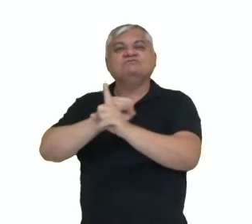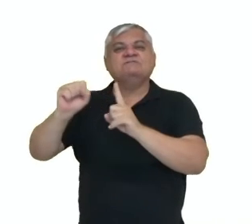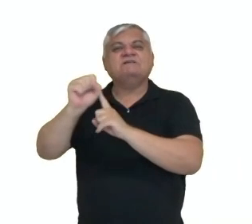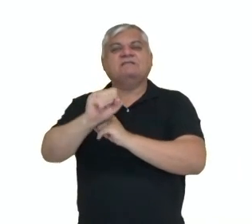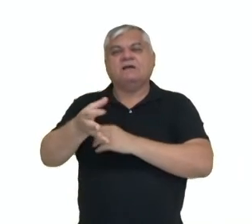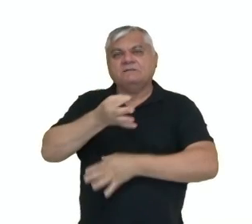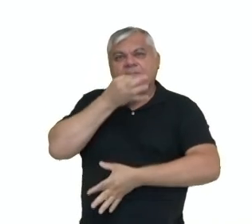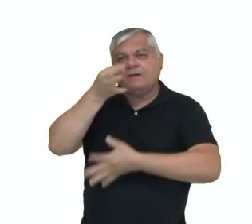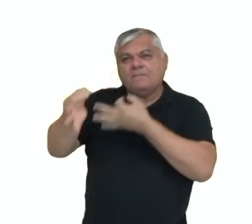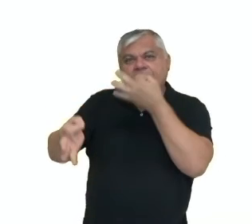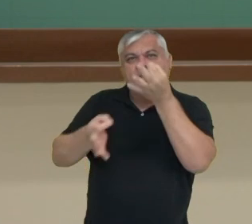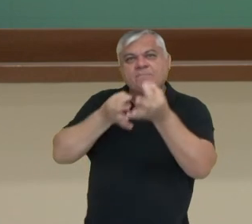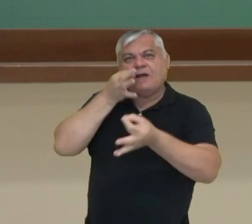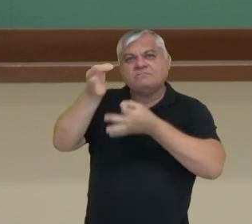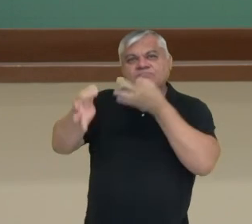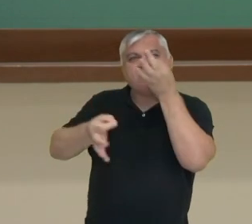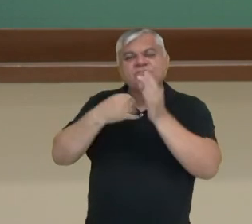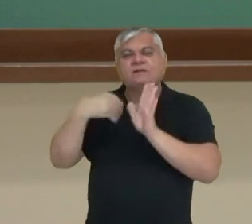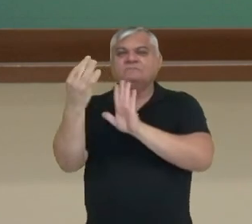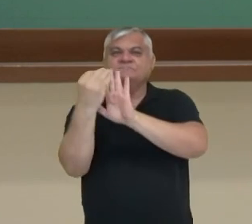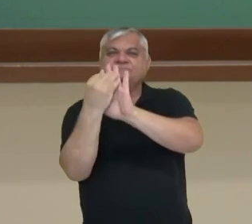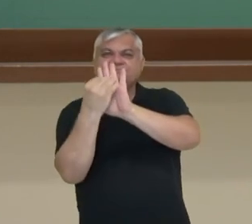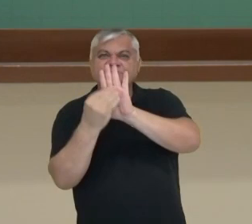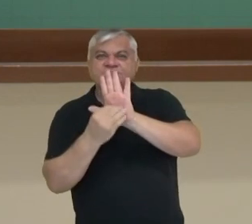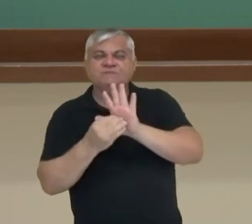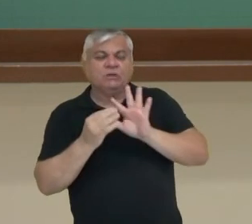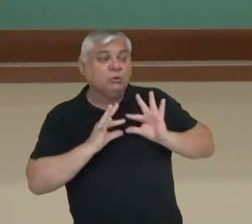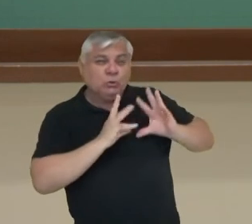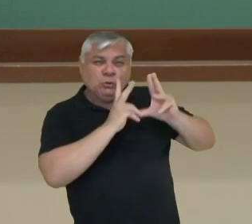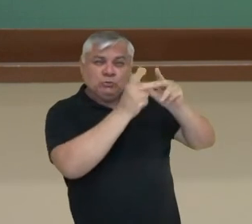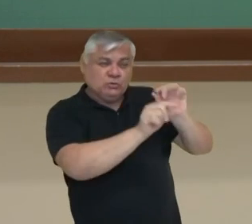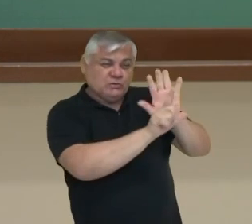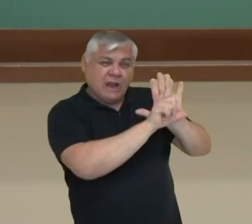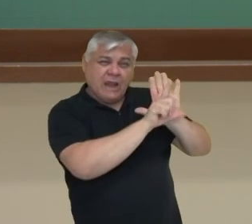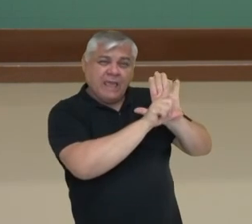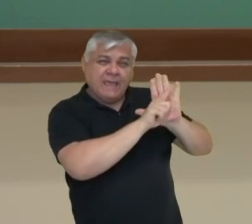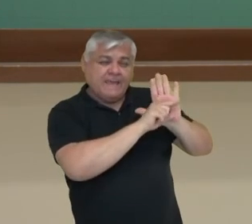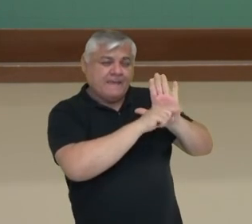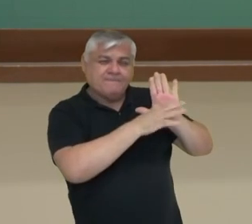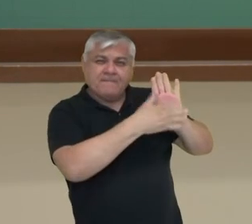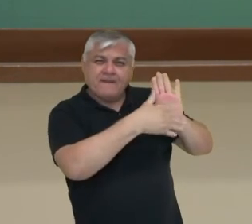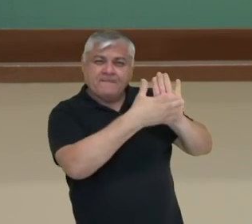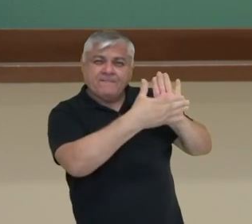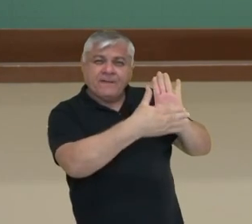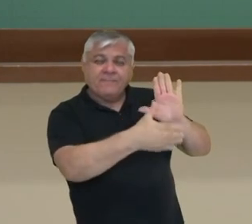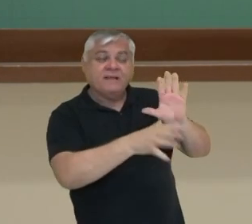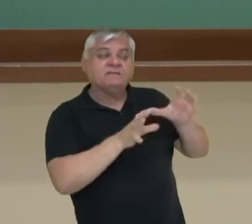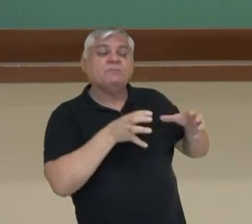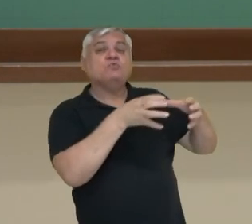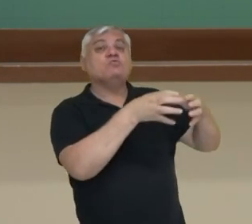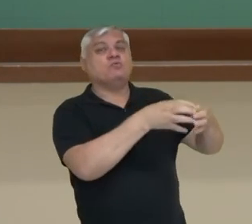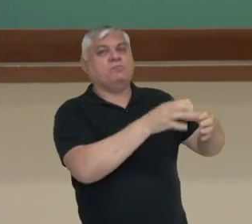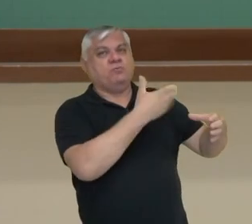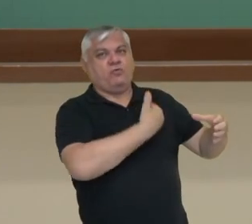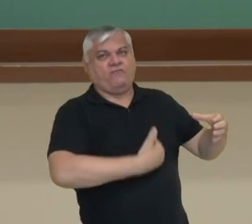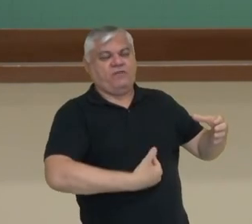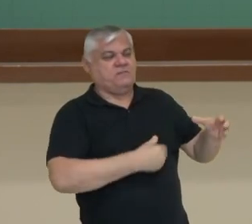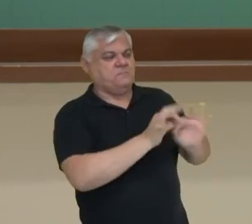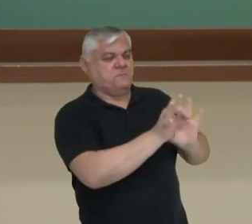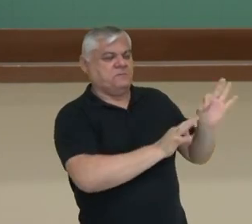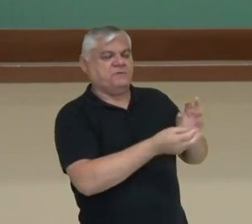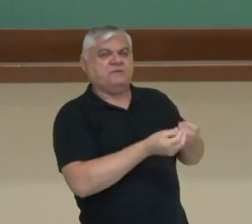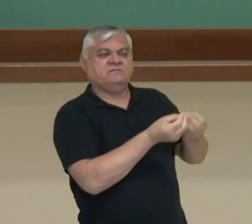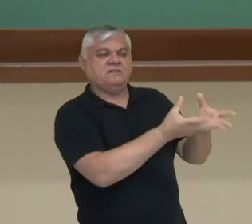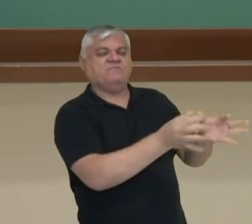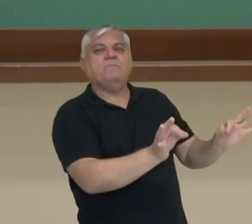com sugestões. Todas as outras constituições da história do Brasil sempre foi uma elite ou um governante que entregava